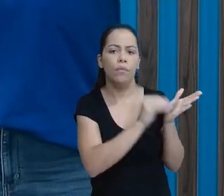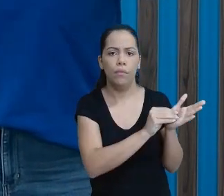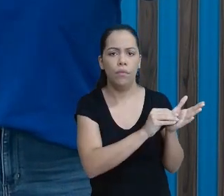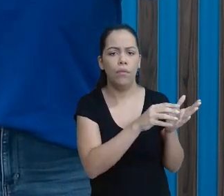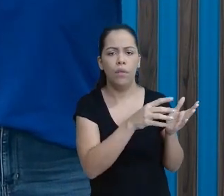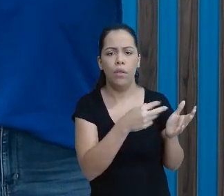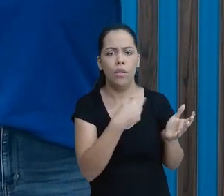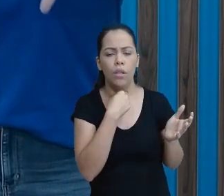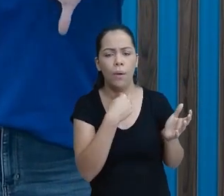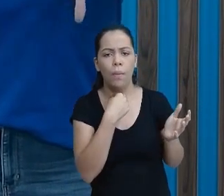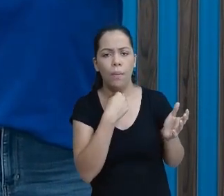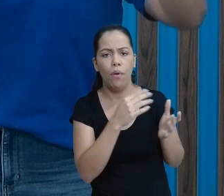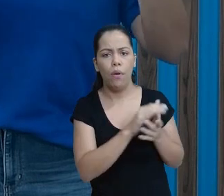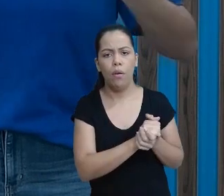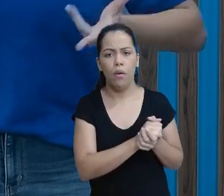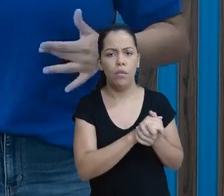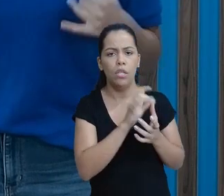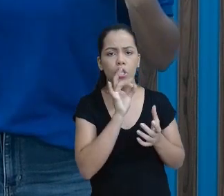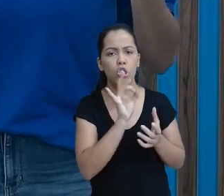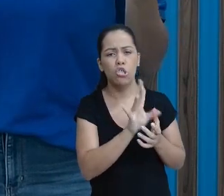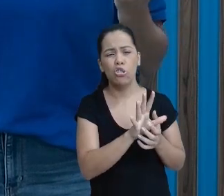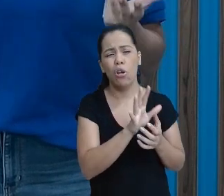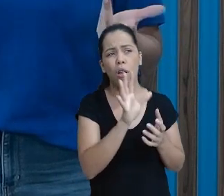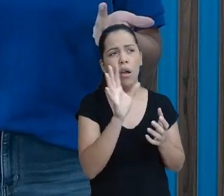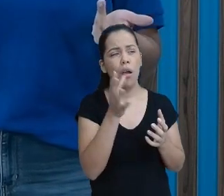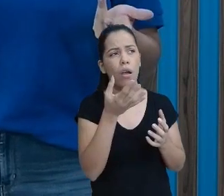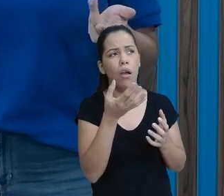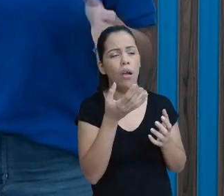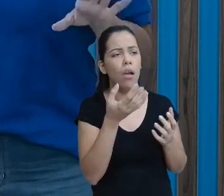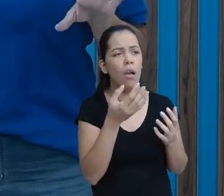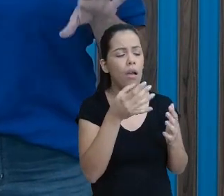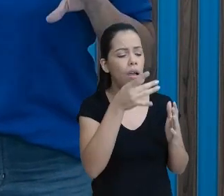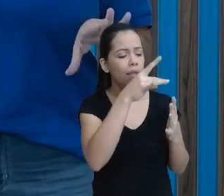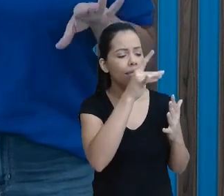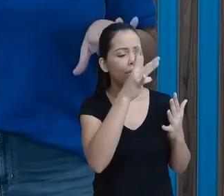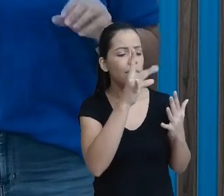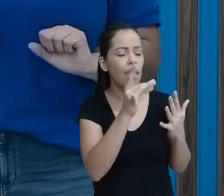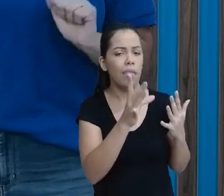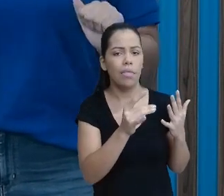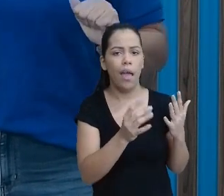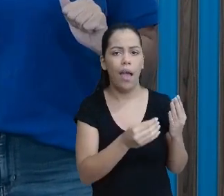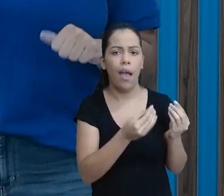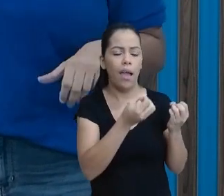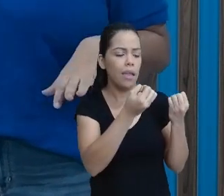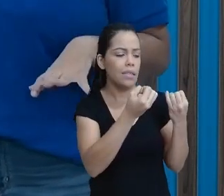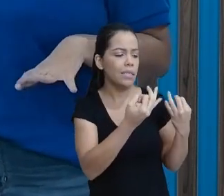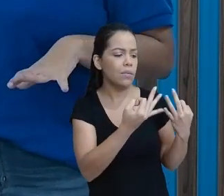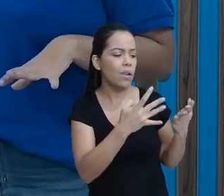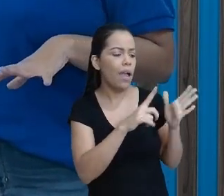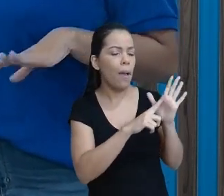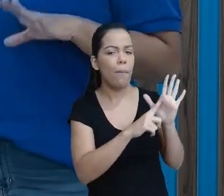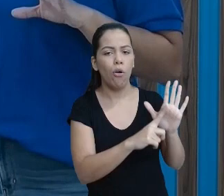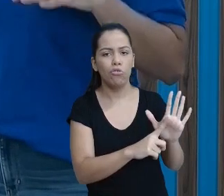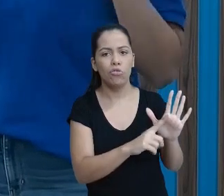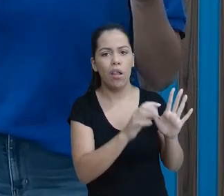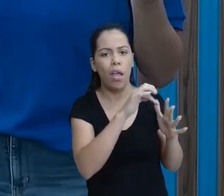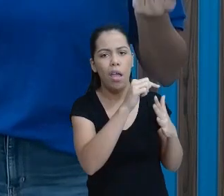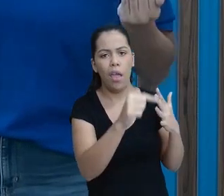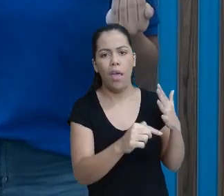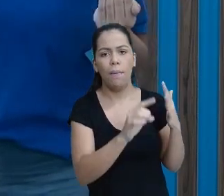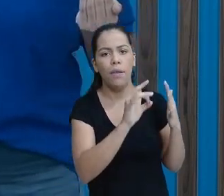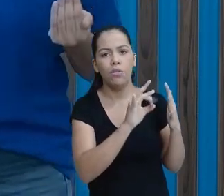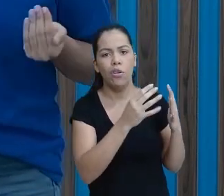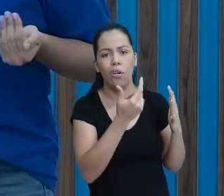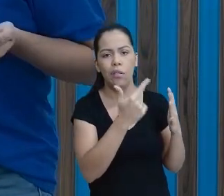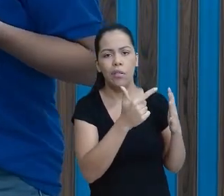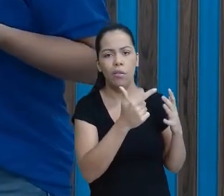eu vou quase que somente descrever os elementos, mas a opinião ela não vai ficar óbvia e ela não tem muito